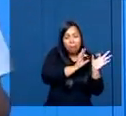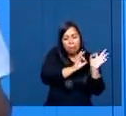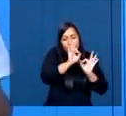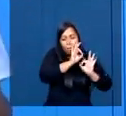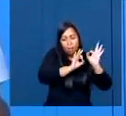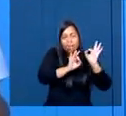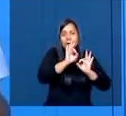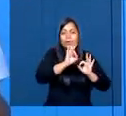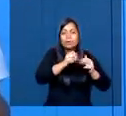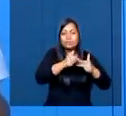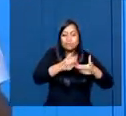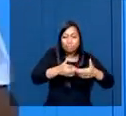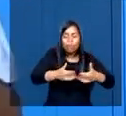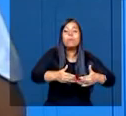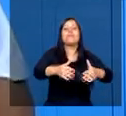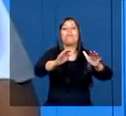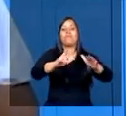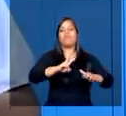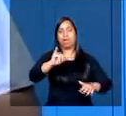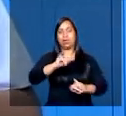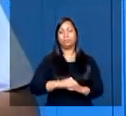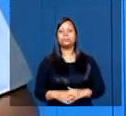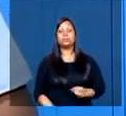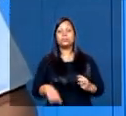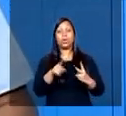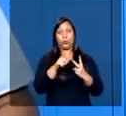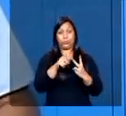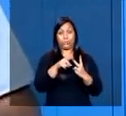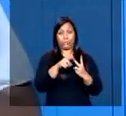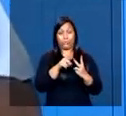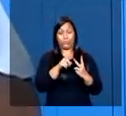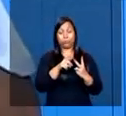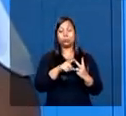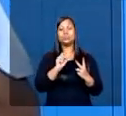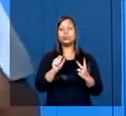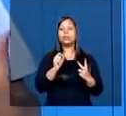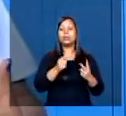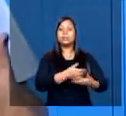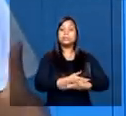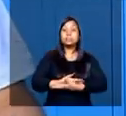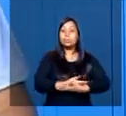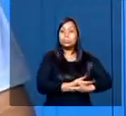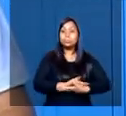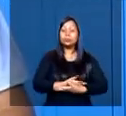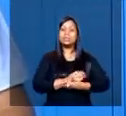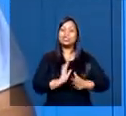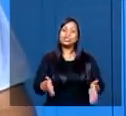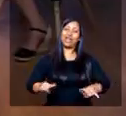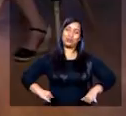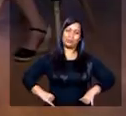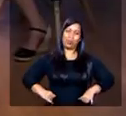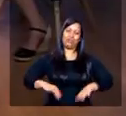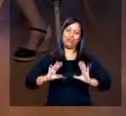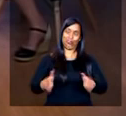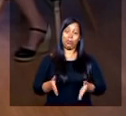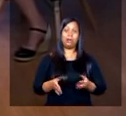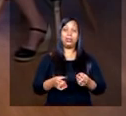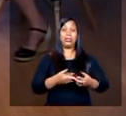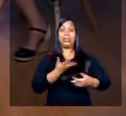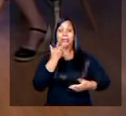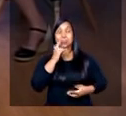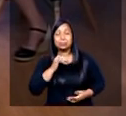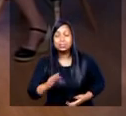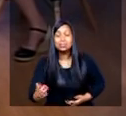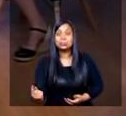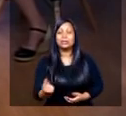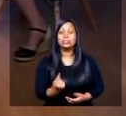organizar, as coisas vão embora. O segundo tripé do projeto são bebês que estão já em sofrimento. São crianças que